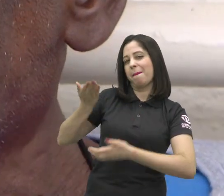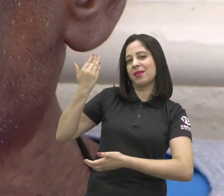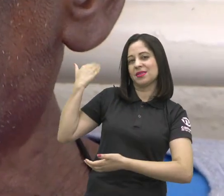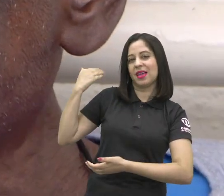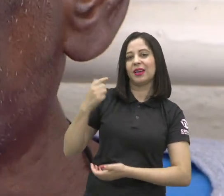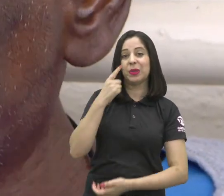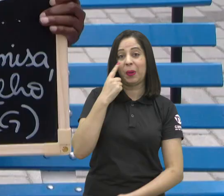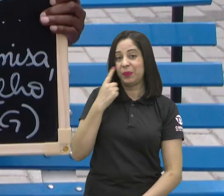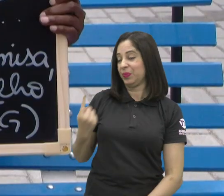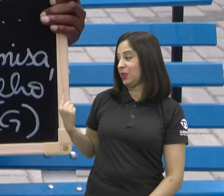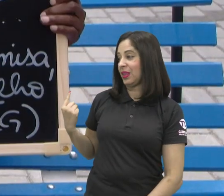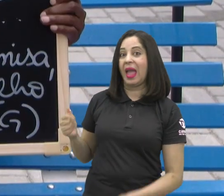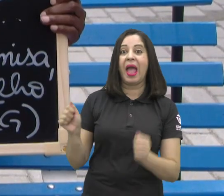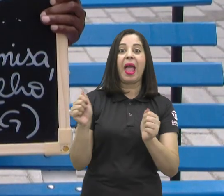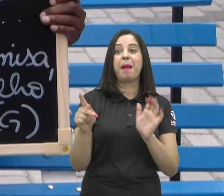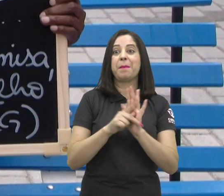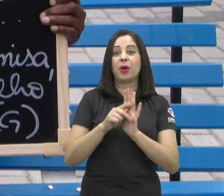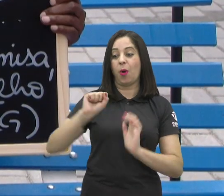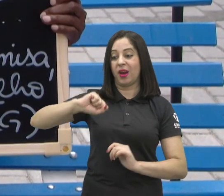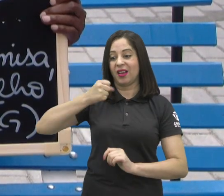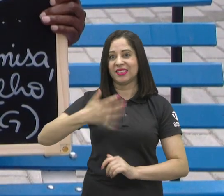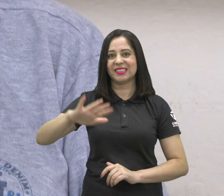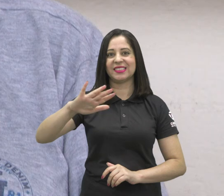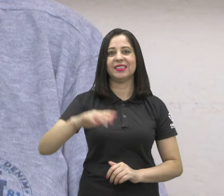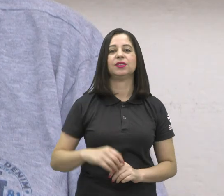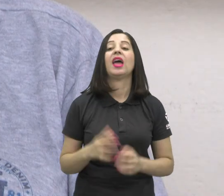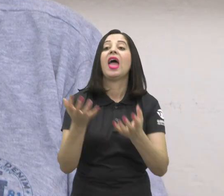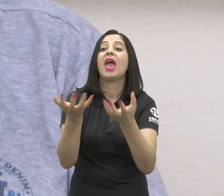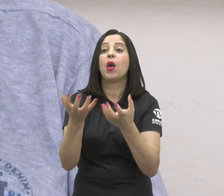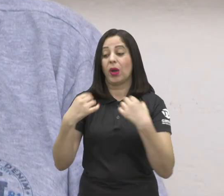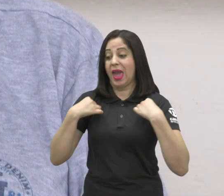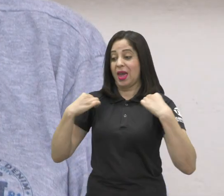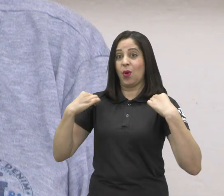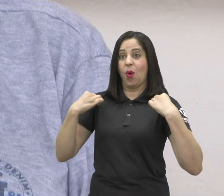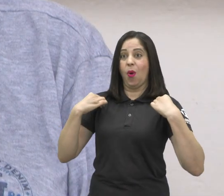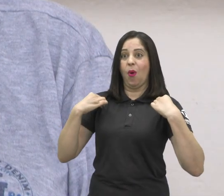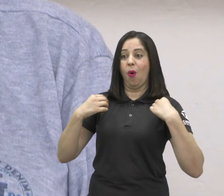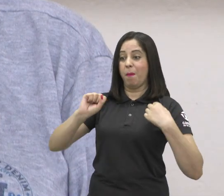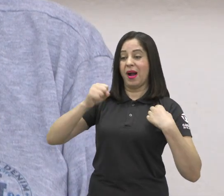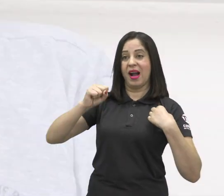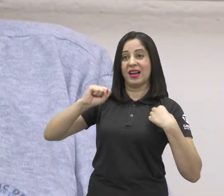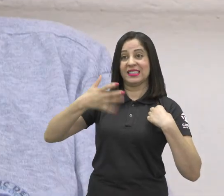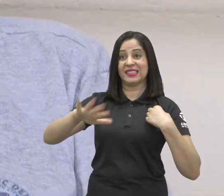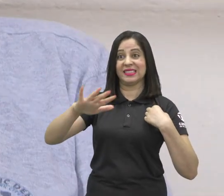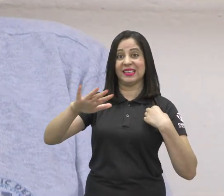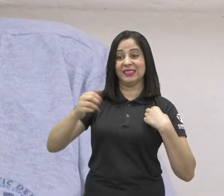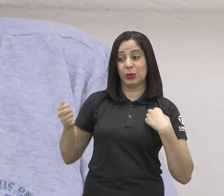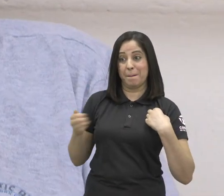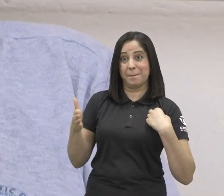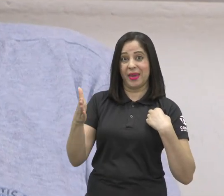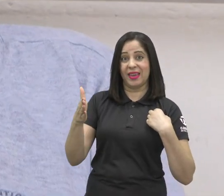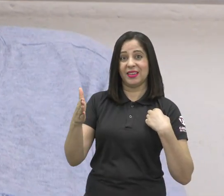de bons momentos. Ele quer uma camisa do Santos. Uma calça do Santos, uma camisa do Santos. Eu